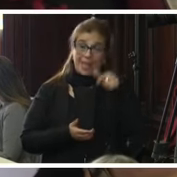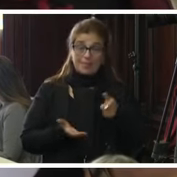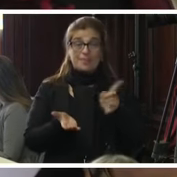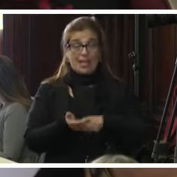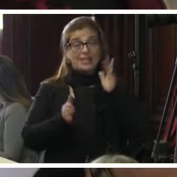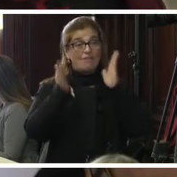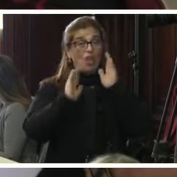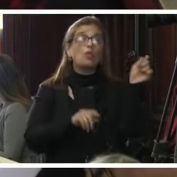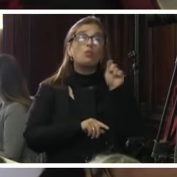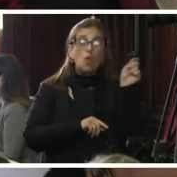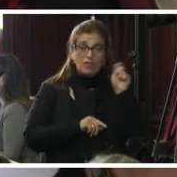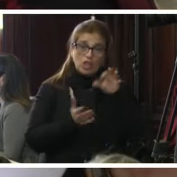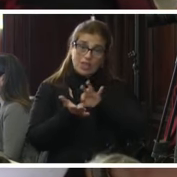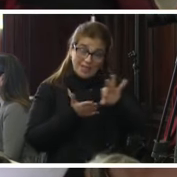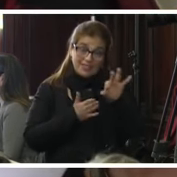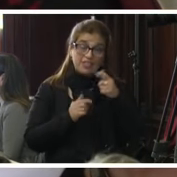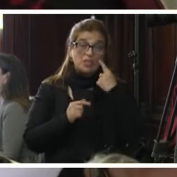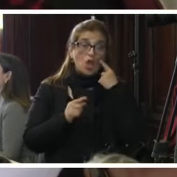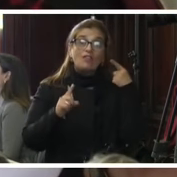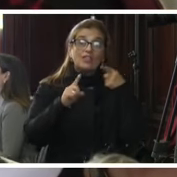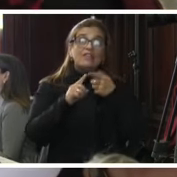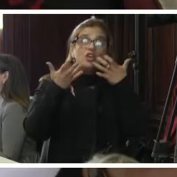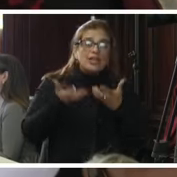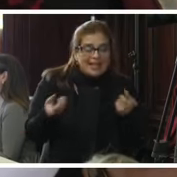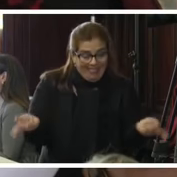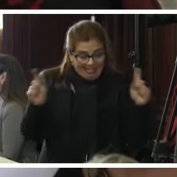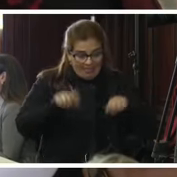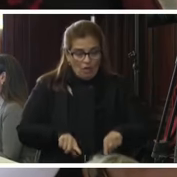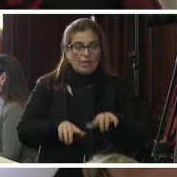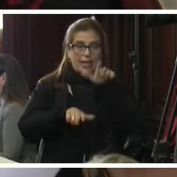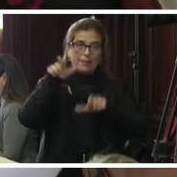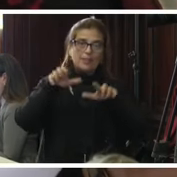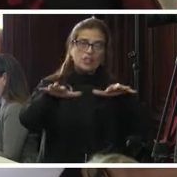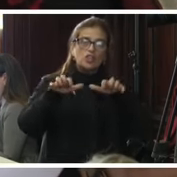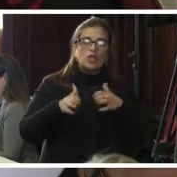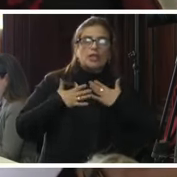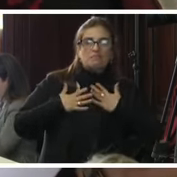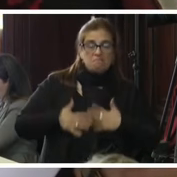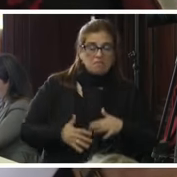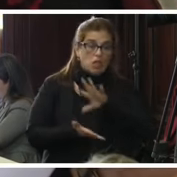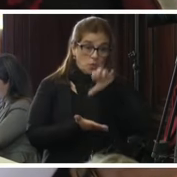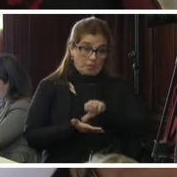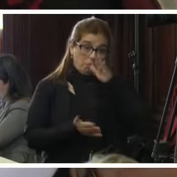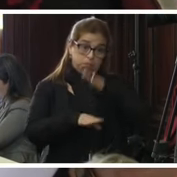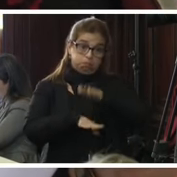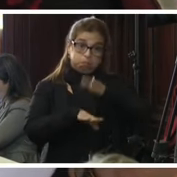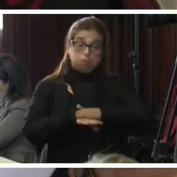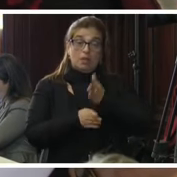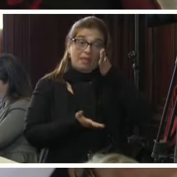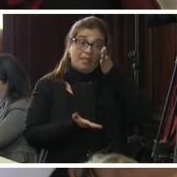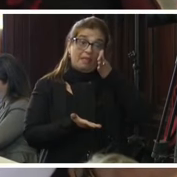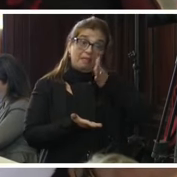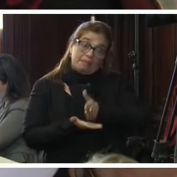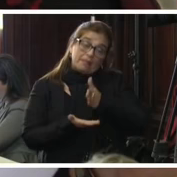ajuizou uma ação civil pública com o objetivo de restituir as moradias aos cidadãos da cidade, aos cidadãos